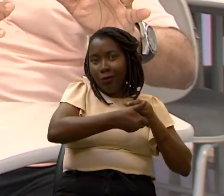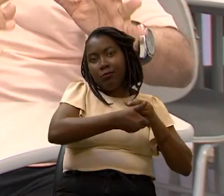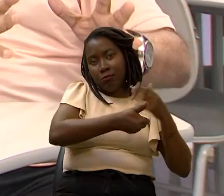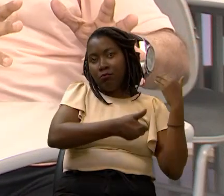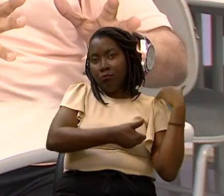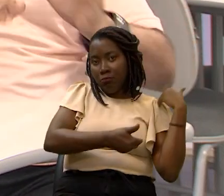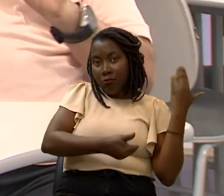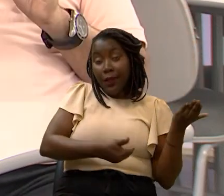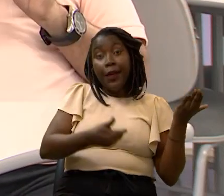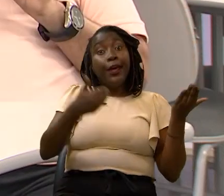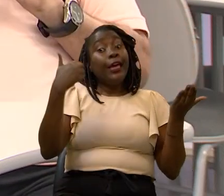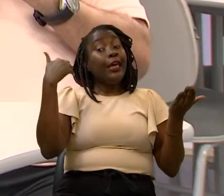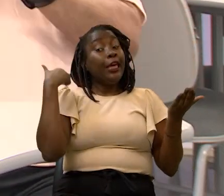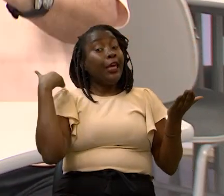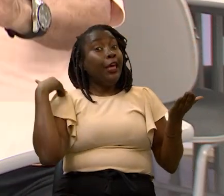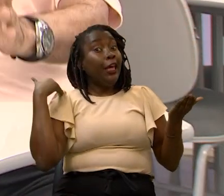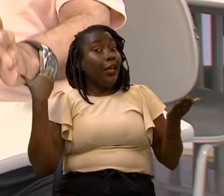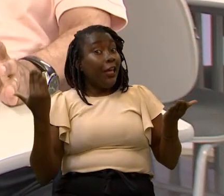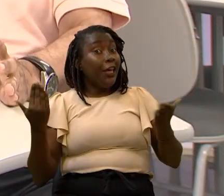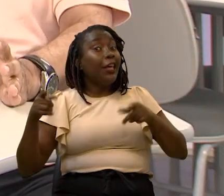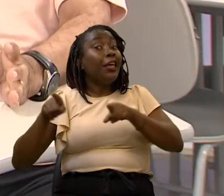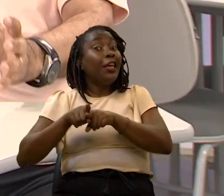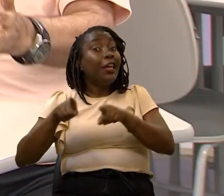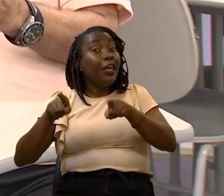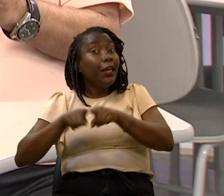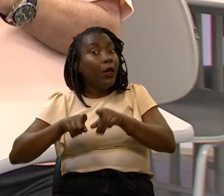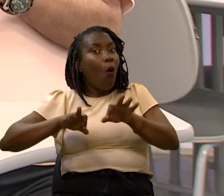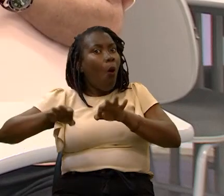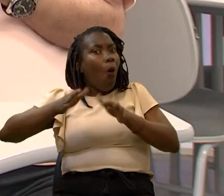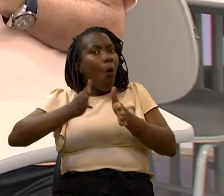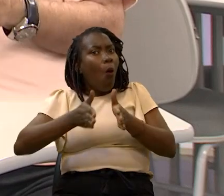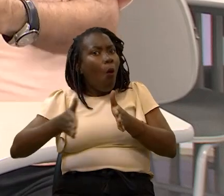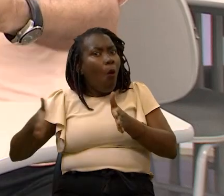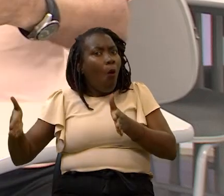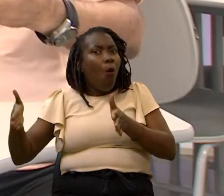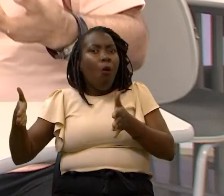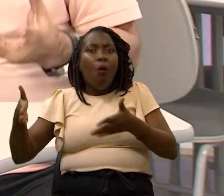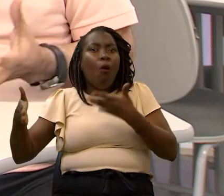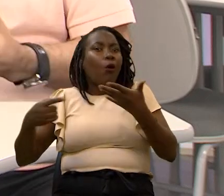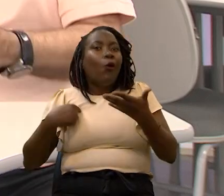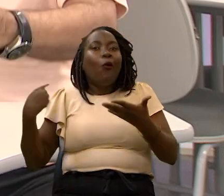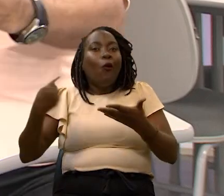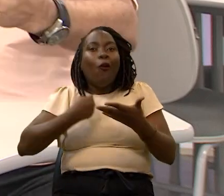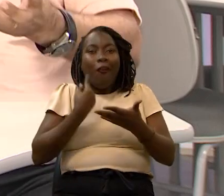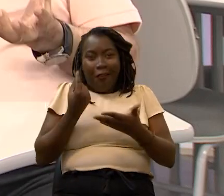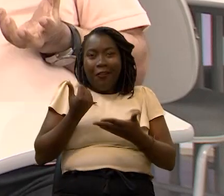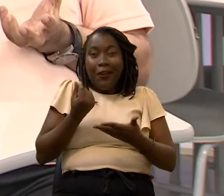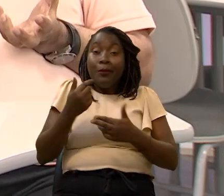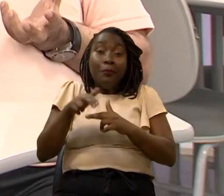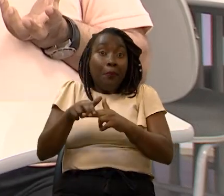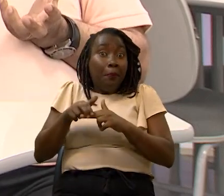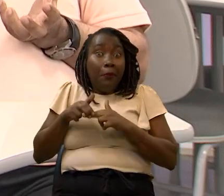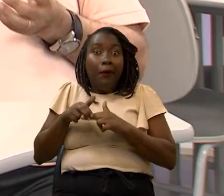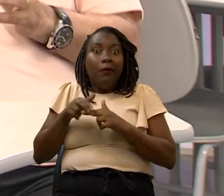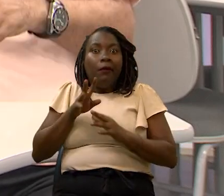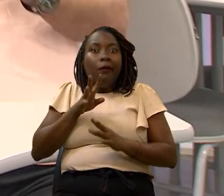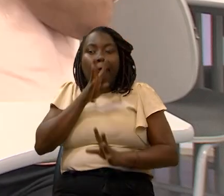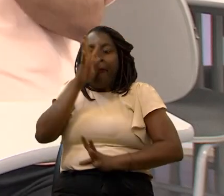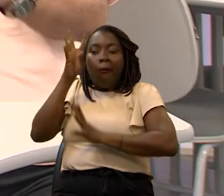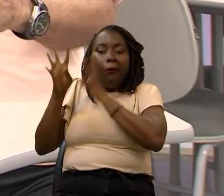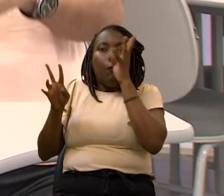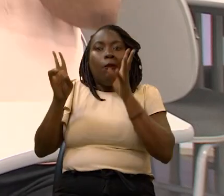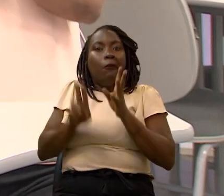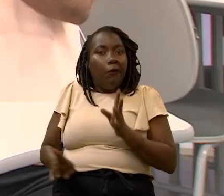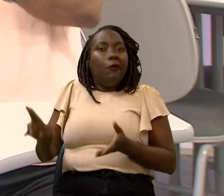sustentável, de um lado, e de outro, que nós temos também que organizar as nossas finanças, porque você não